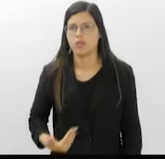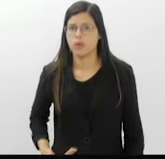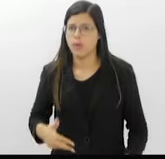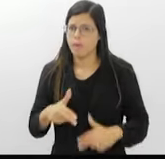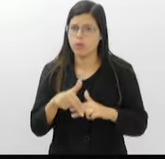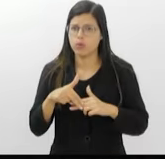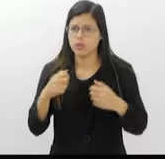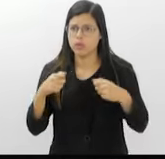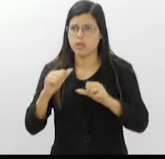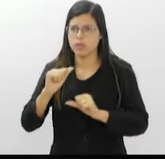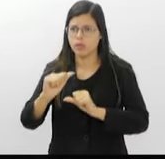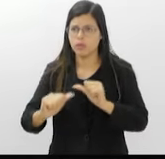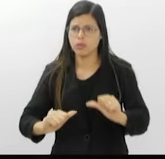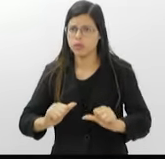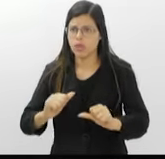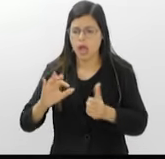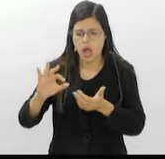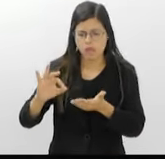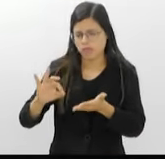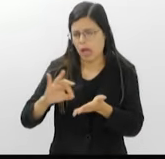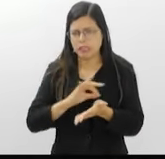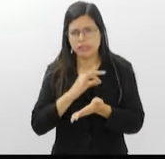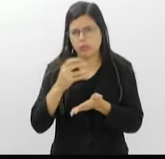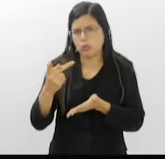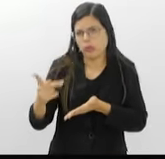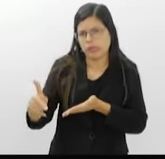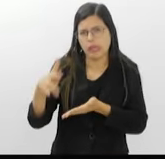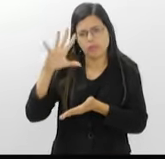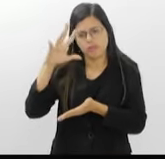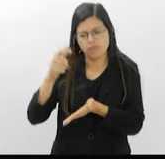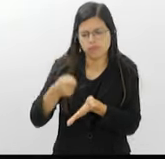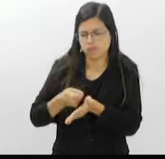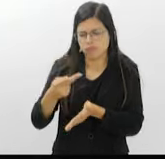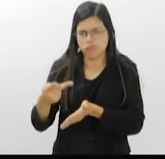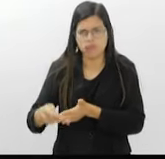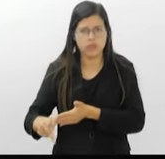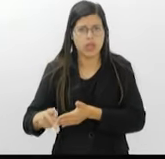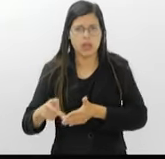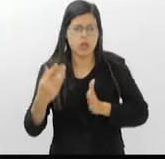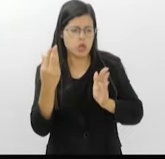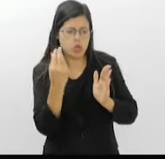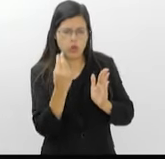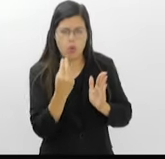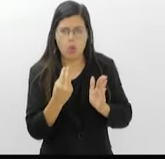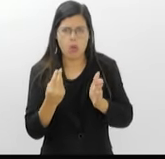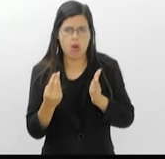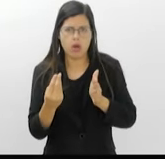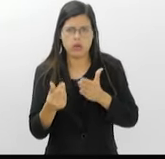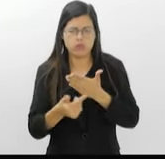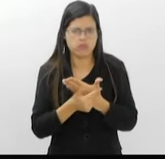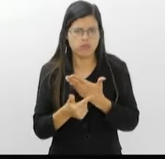mudanças. A caneta é dele, ele nomeia ou exonera quem ele quiser e bem entender.